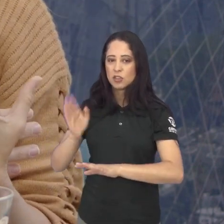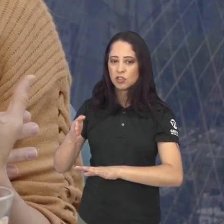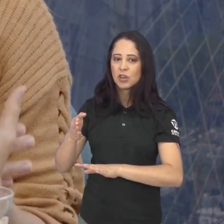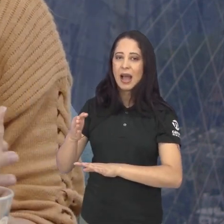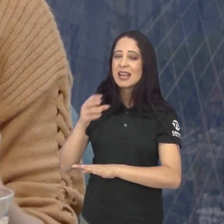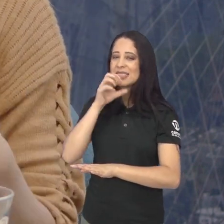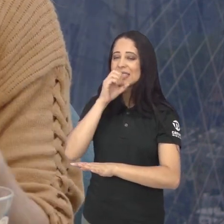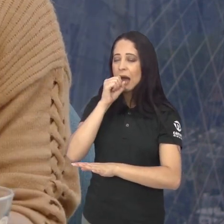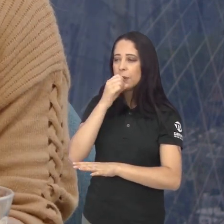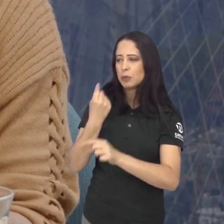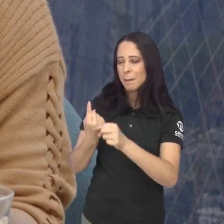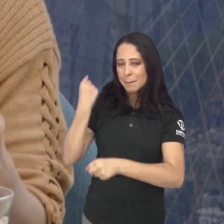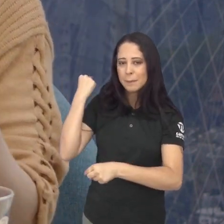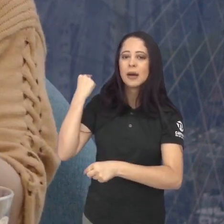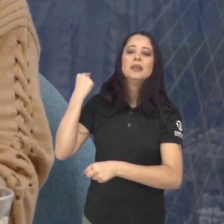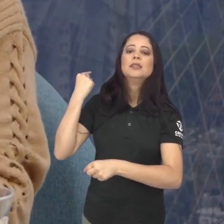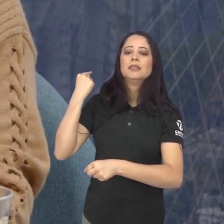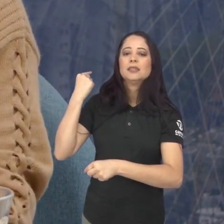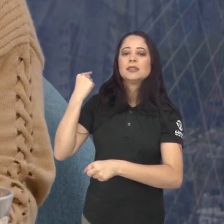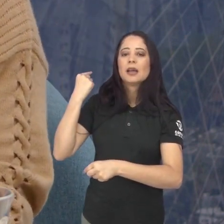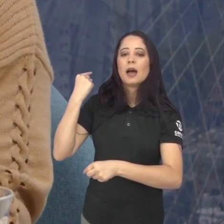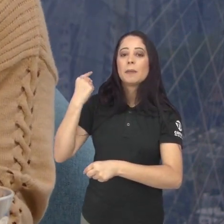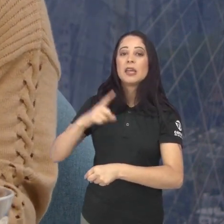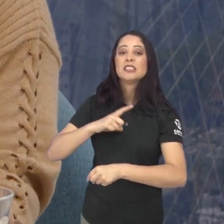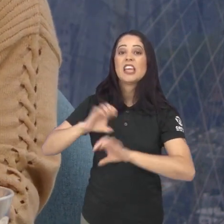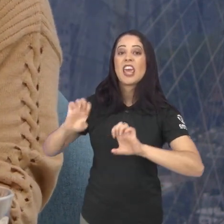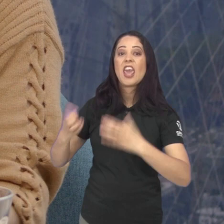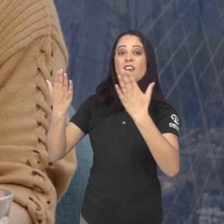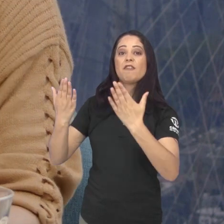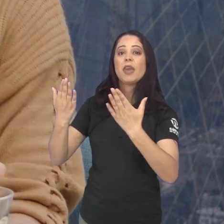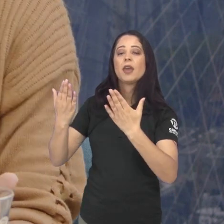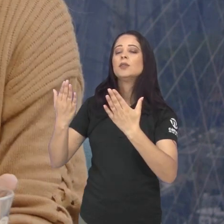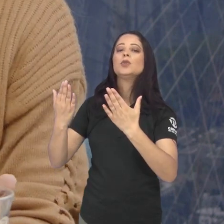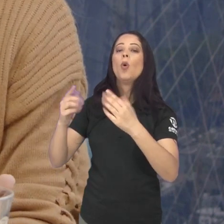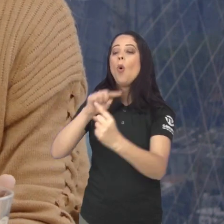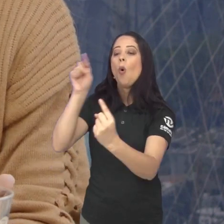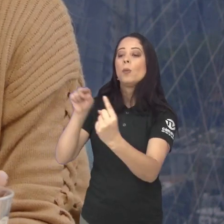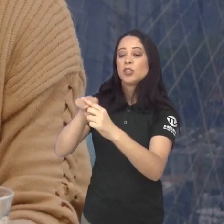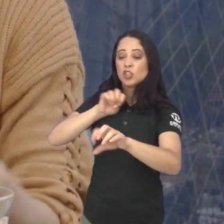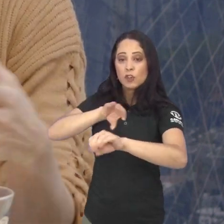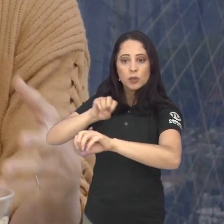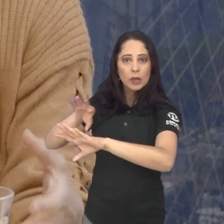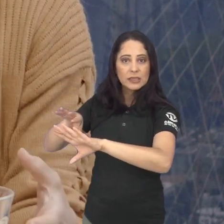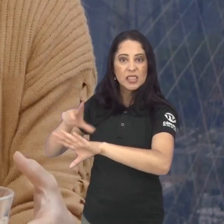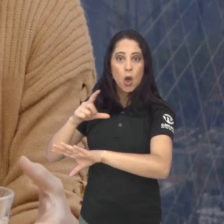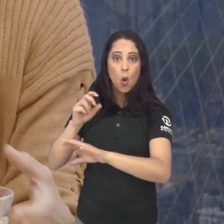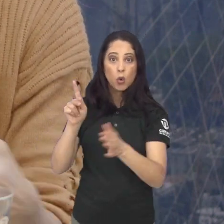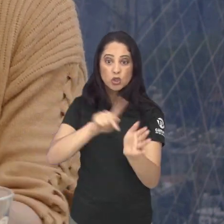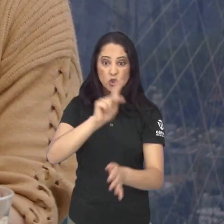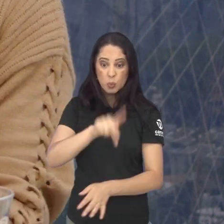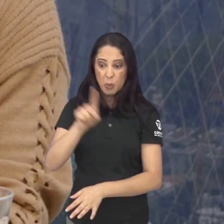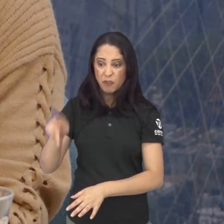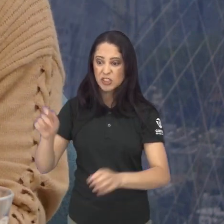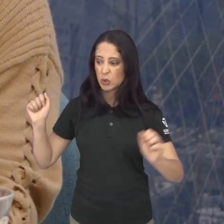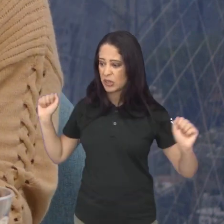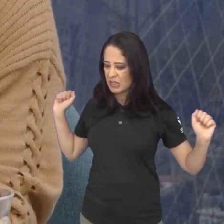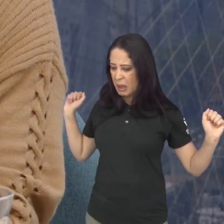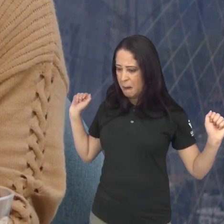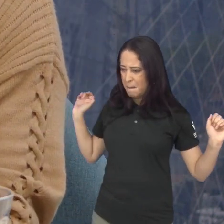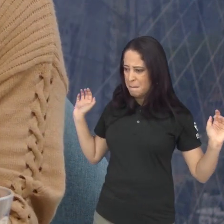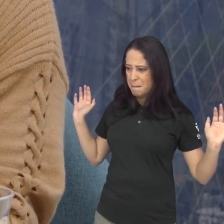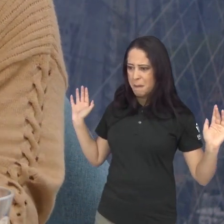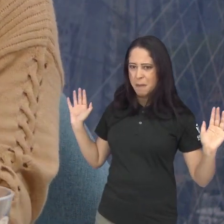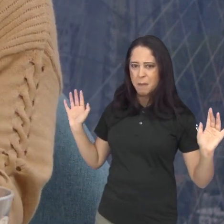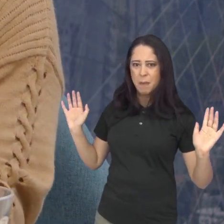esse final de semana, o evento voltado mais para a educação. A gente teve um monte de professor. Tinham famílias? Tinham. Mas a gente vê